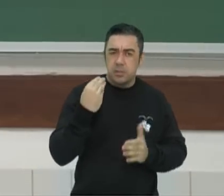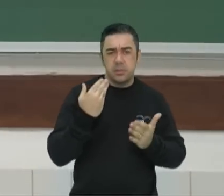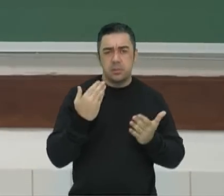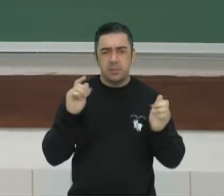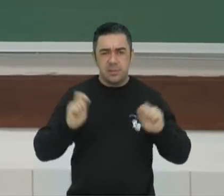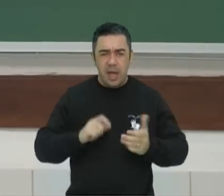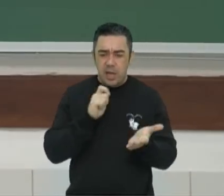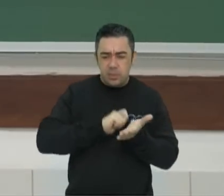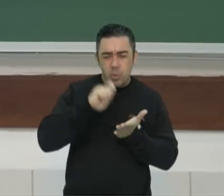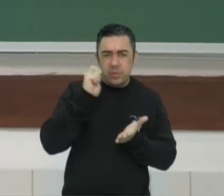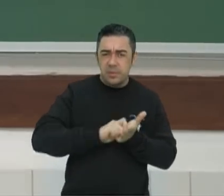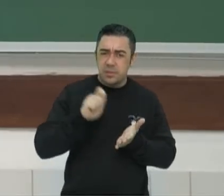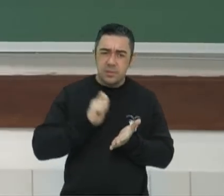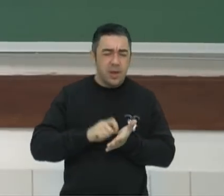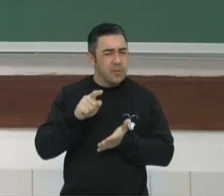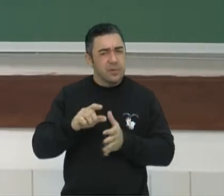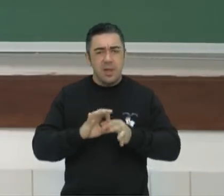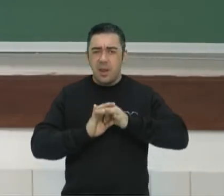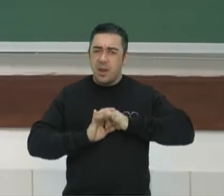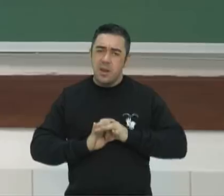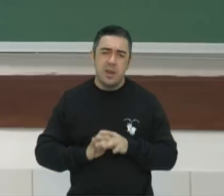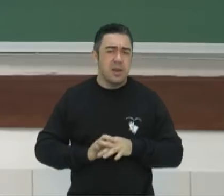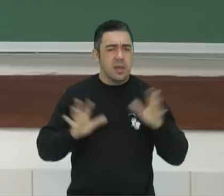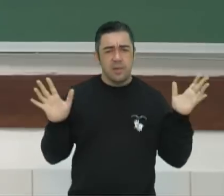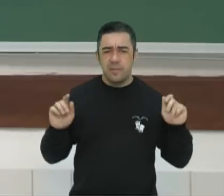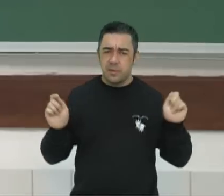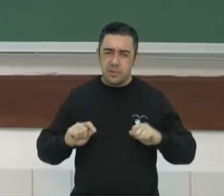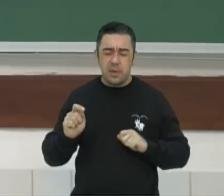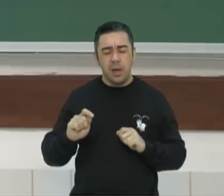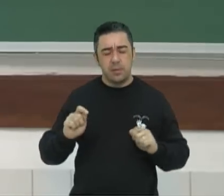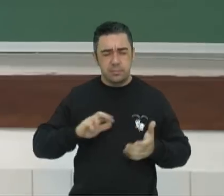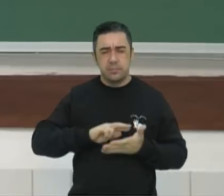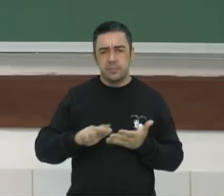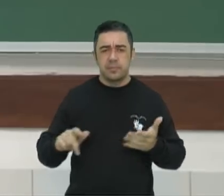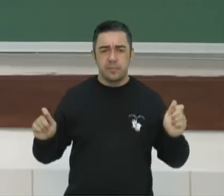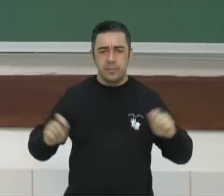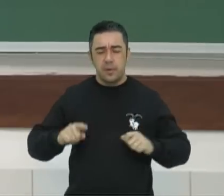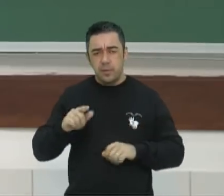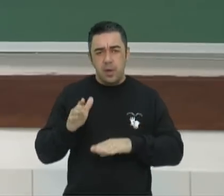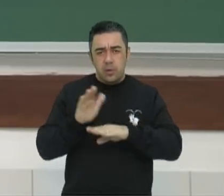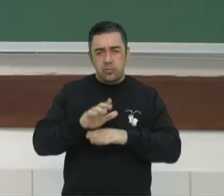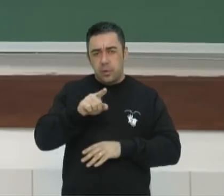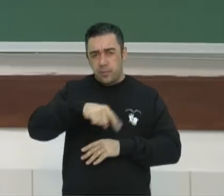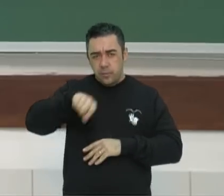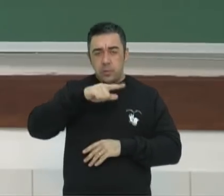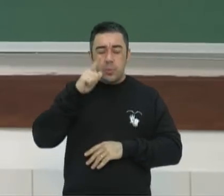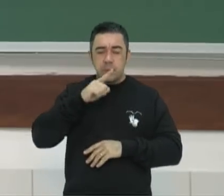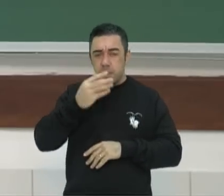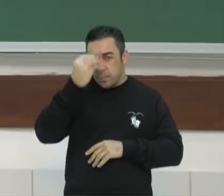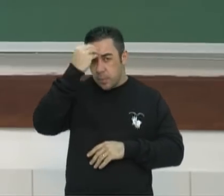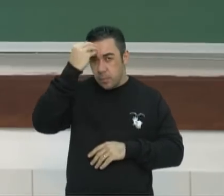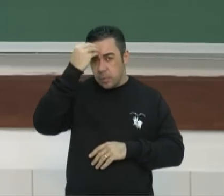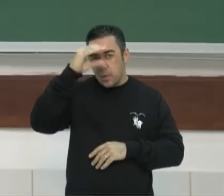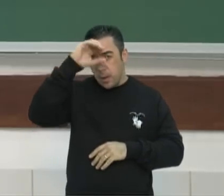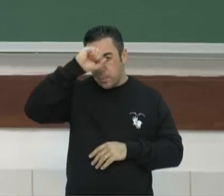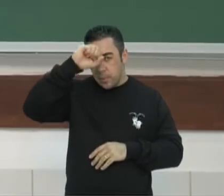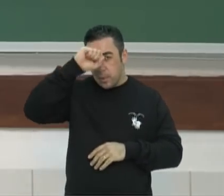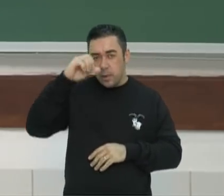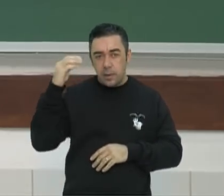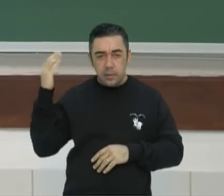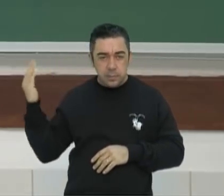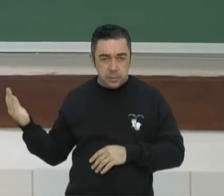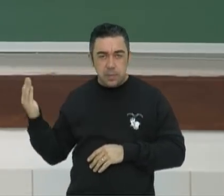pode fazer anotações, tá? Você tem uma infinidade de recursos aí que vão te ajudar bastante aí